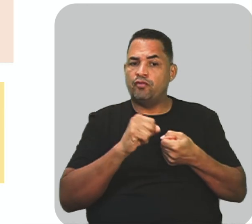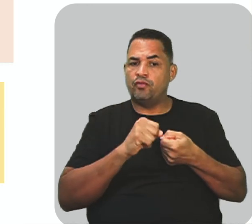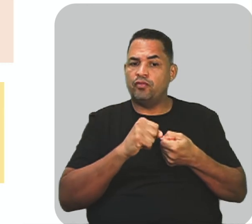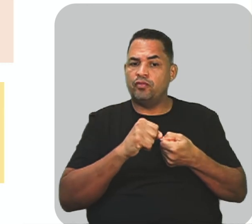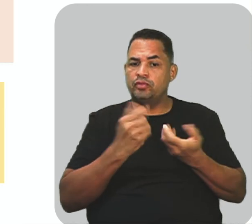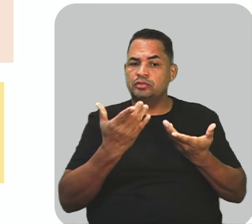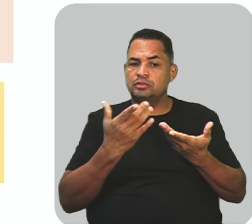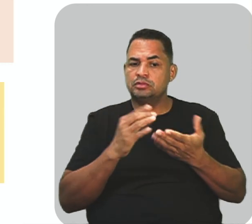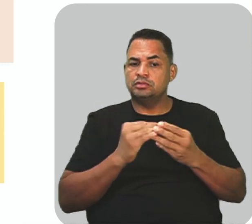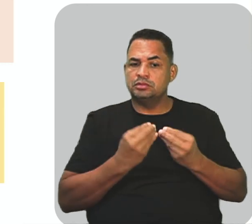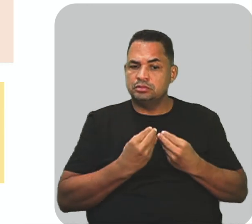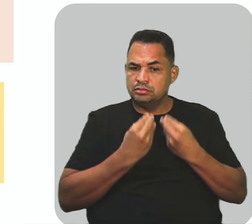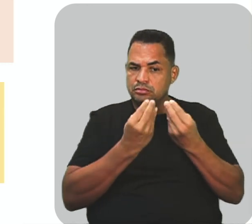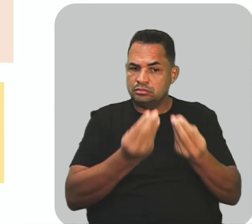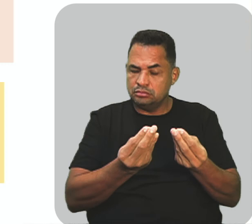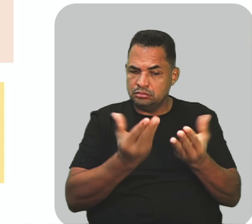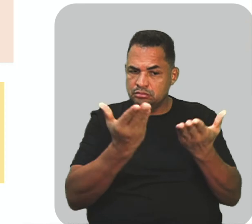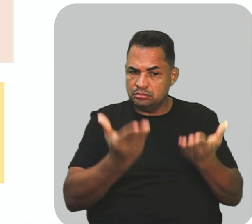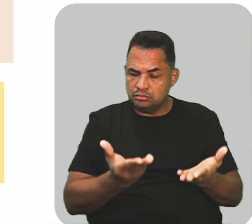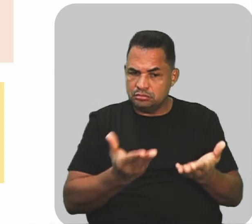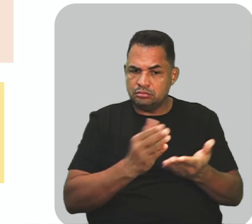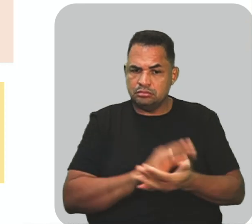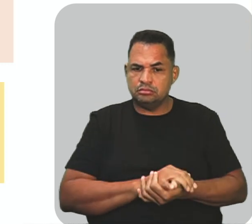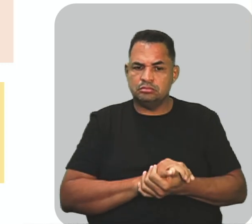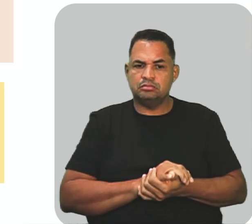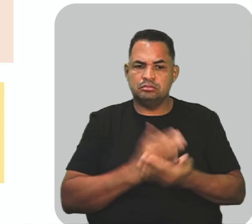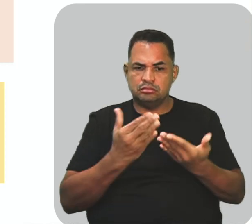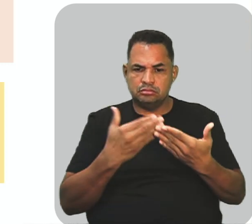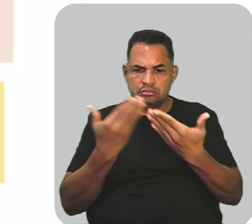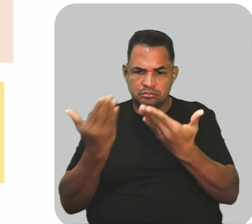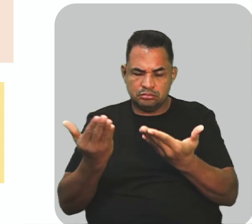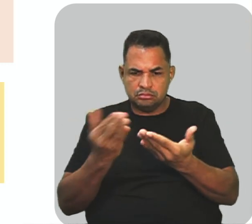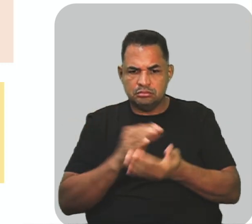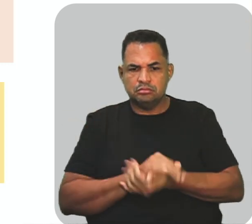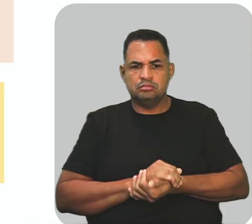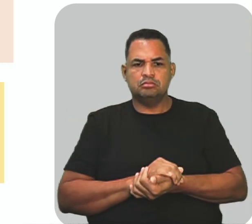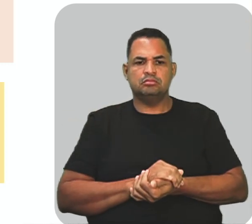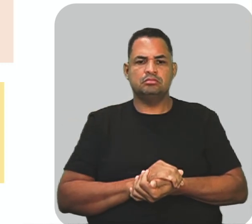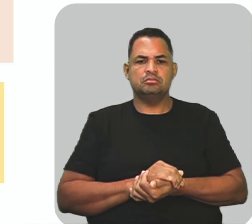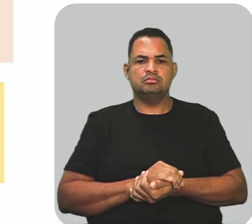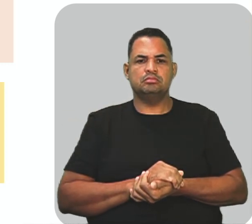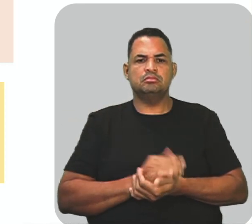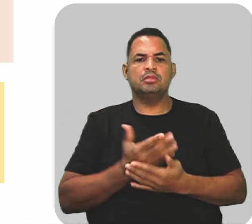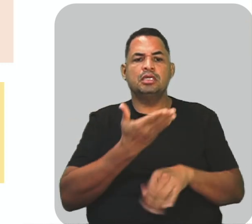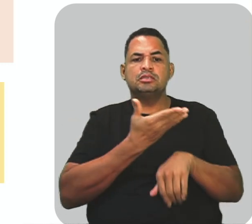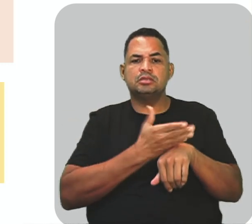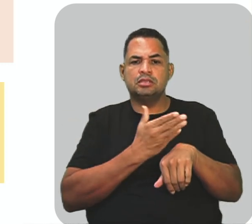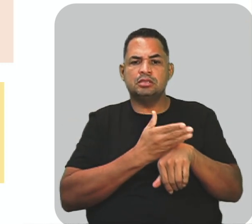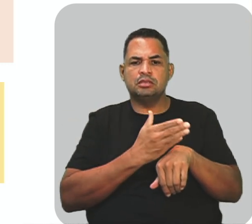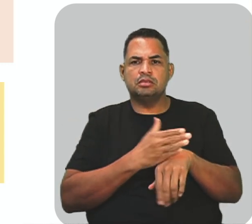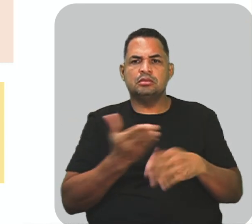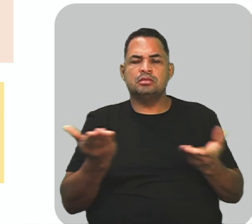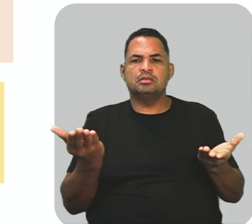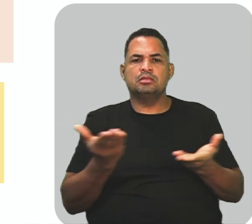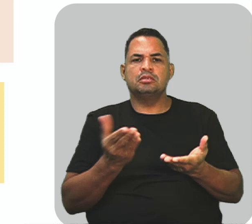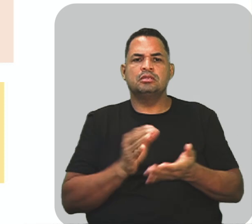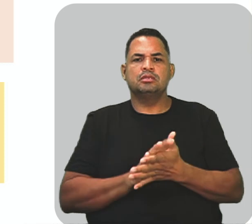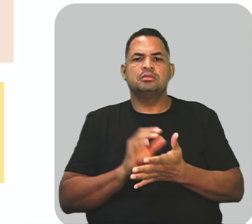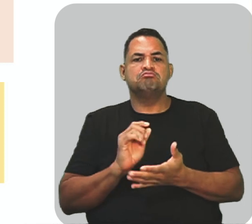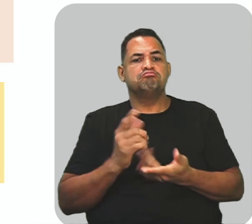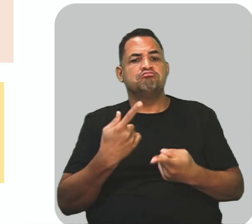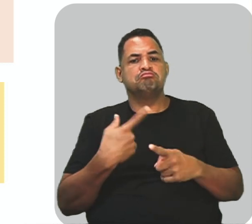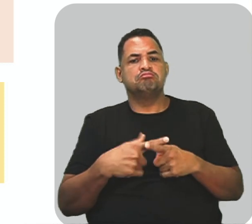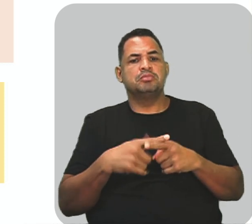mas a gente quer deixar para você, tá? Aluno aí, terceirão, para exercício mesmo, né? Porque essa